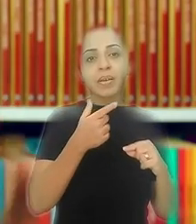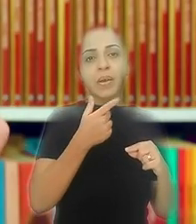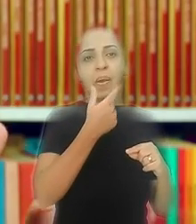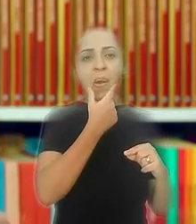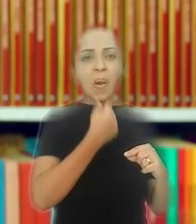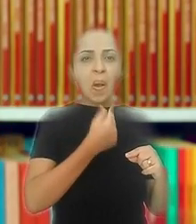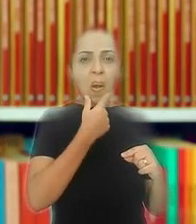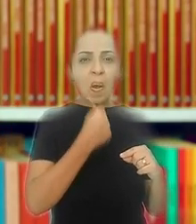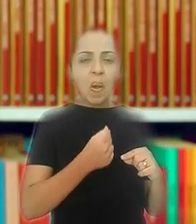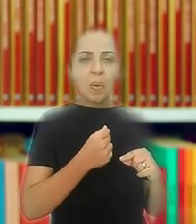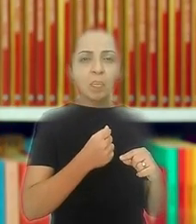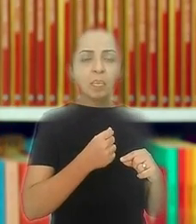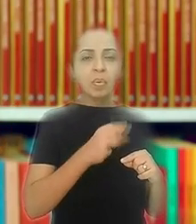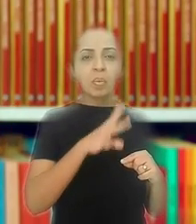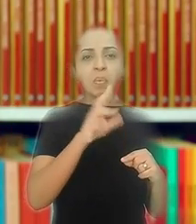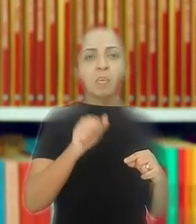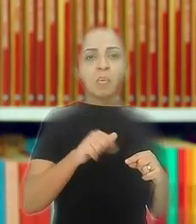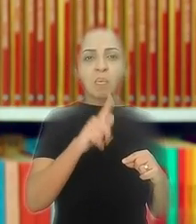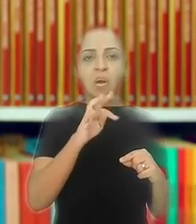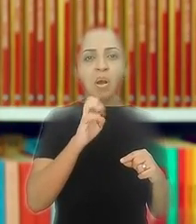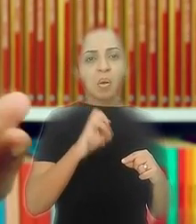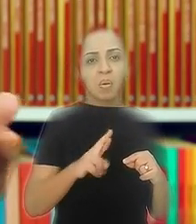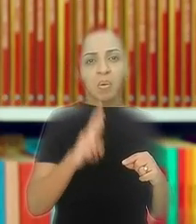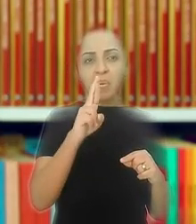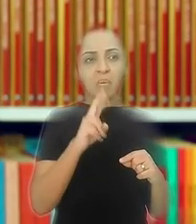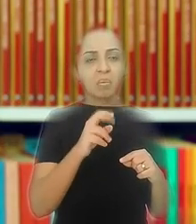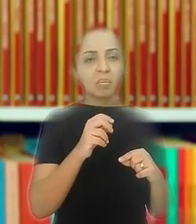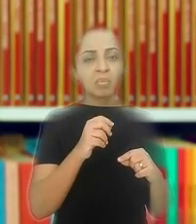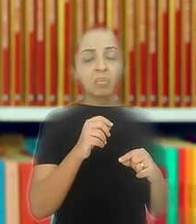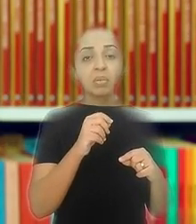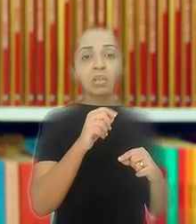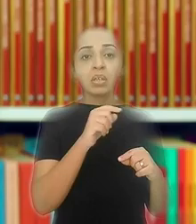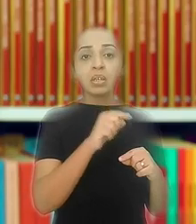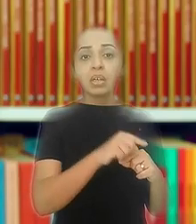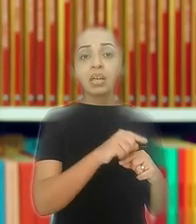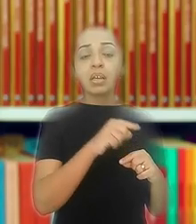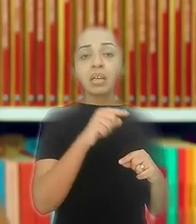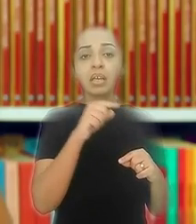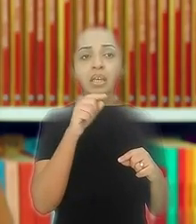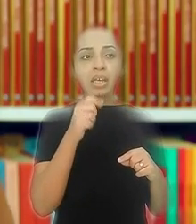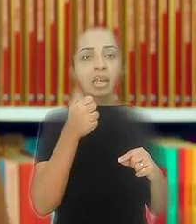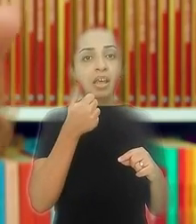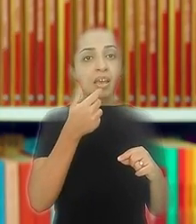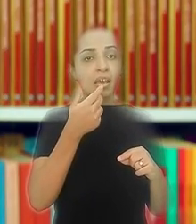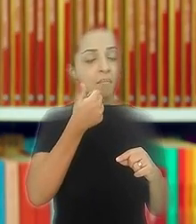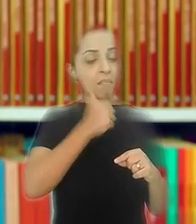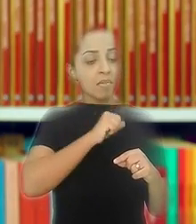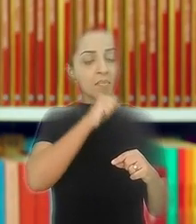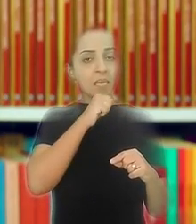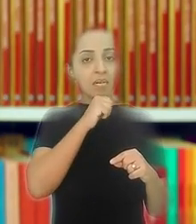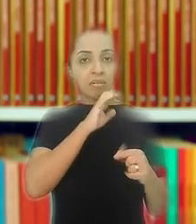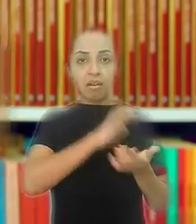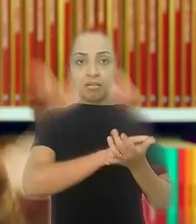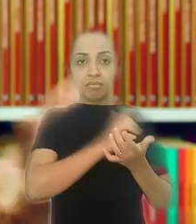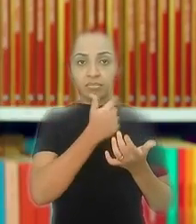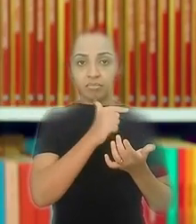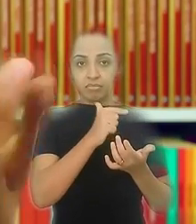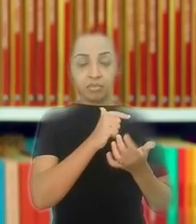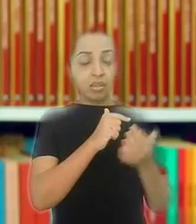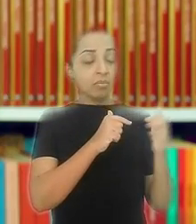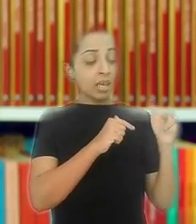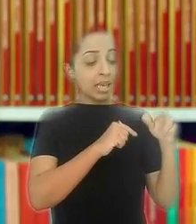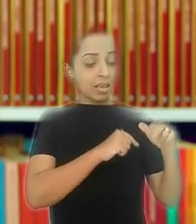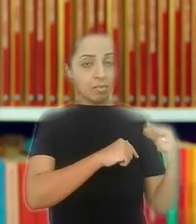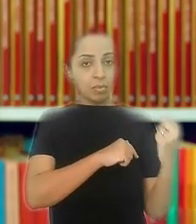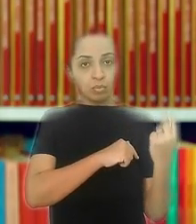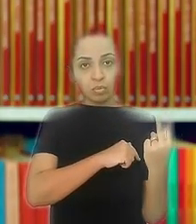né quem é esse sujeito não sujeito comum pobre de uma mãe solteira que tem um irmão